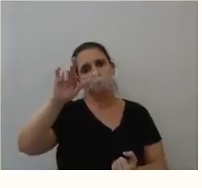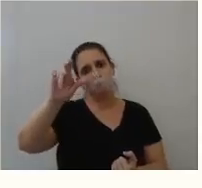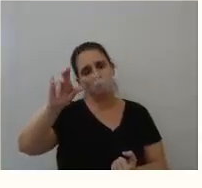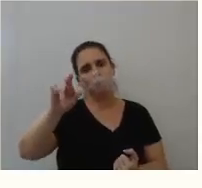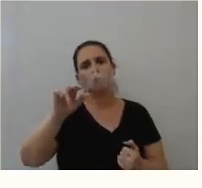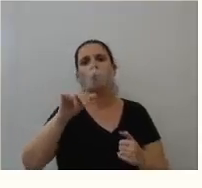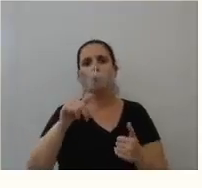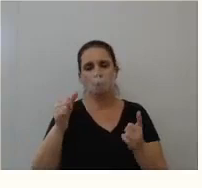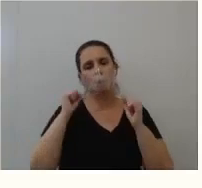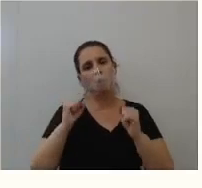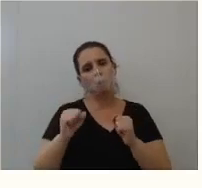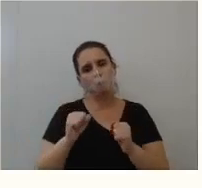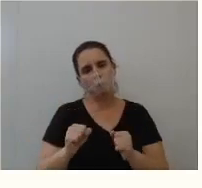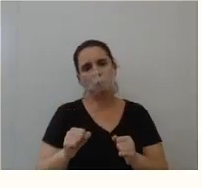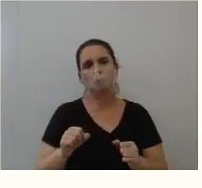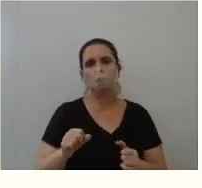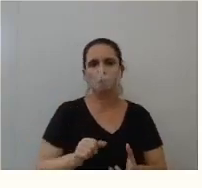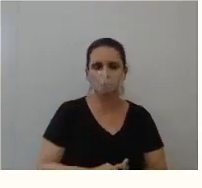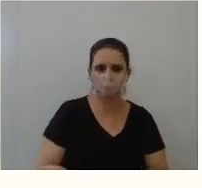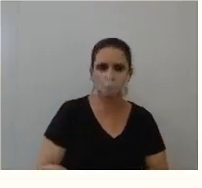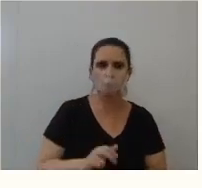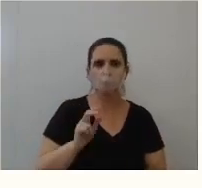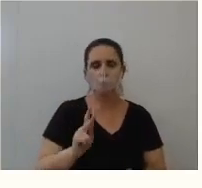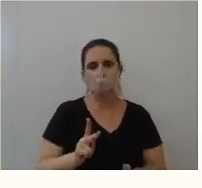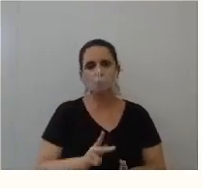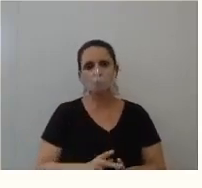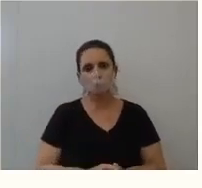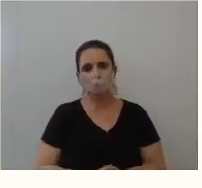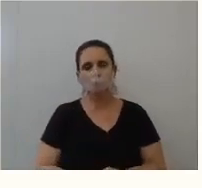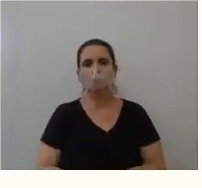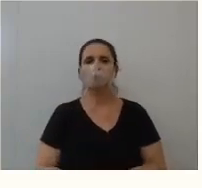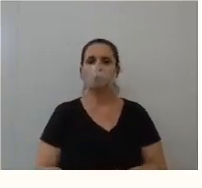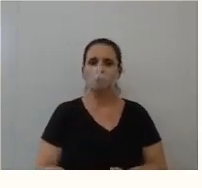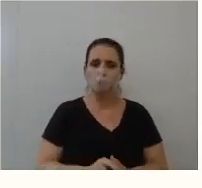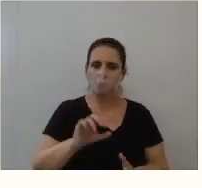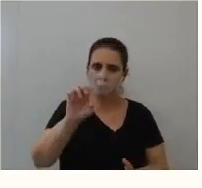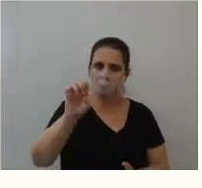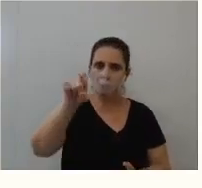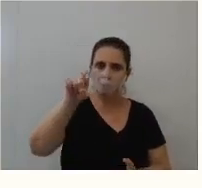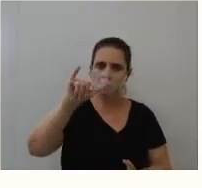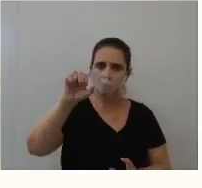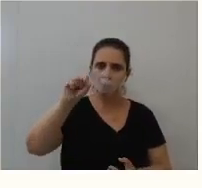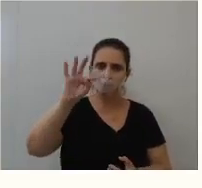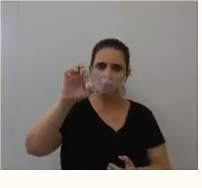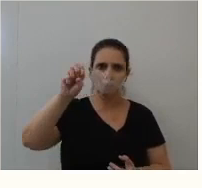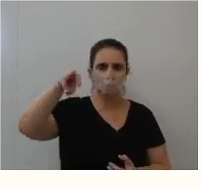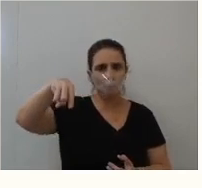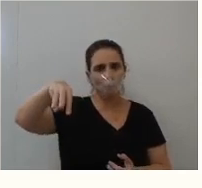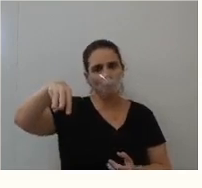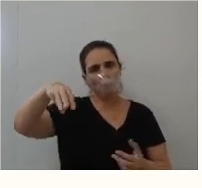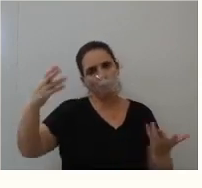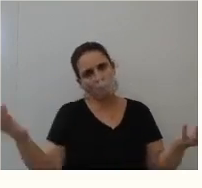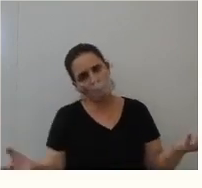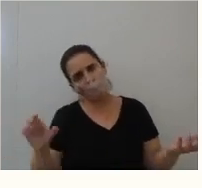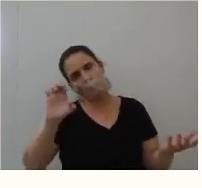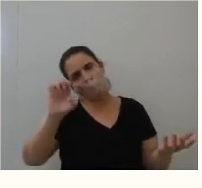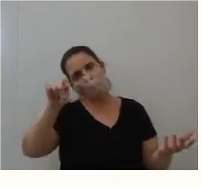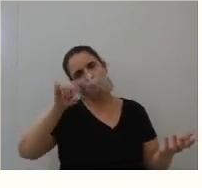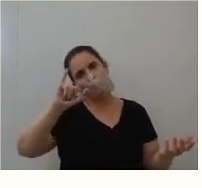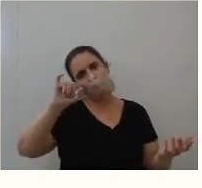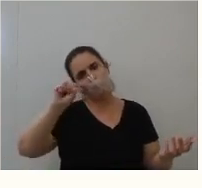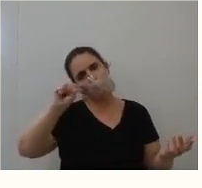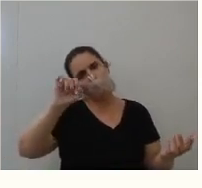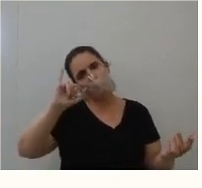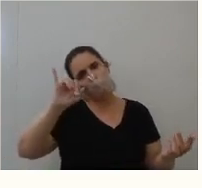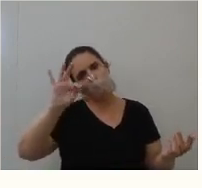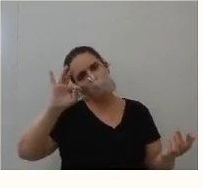plural. Desde que o mundo existe, sempre existem guerras. Ou sempre existiram guerras.